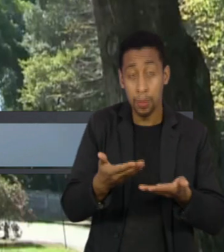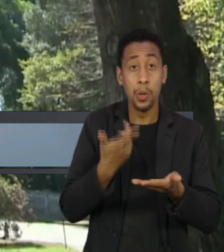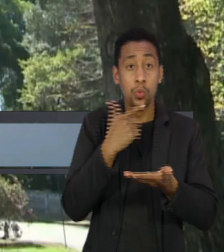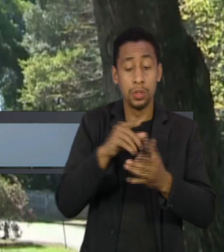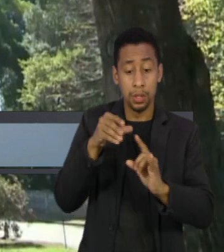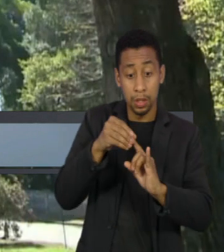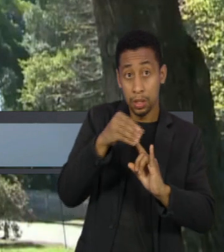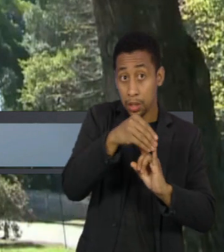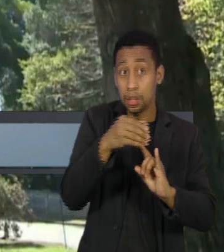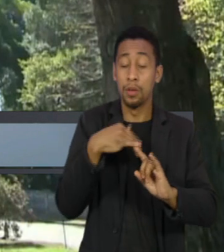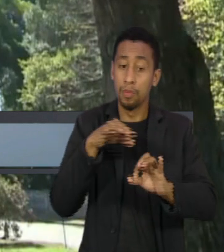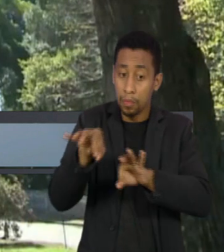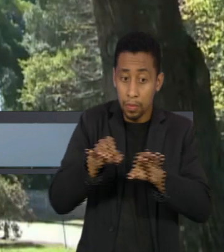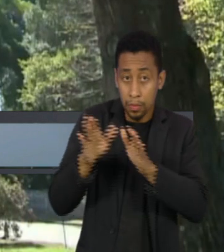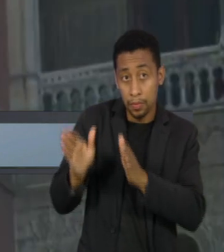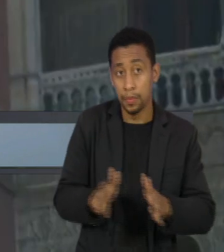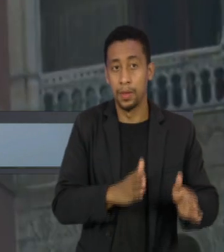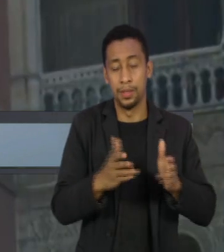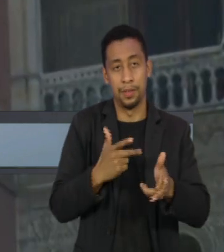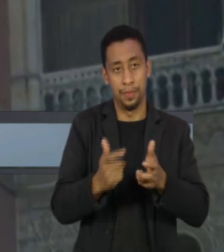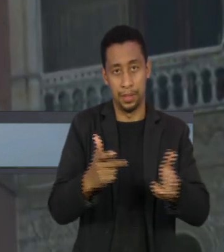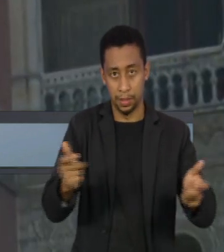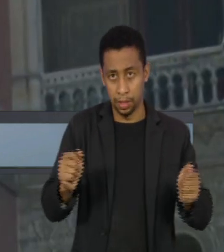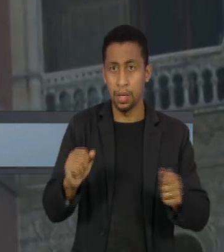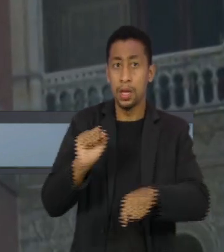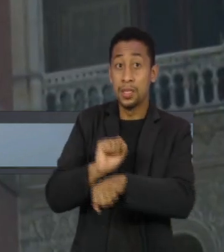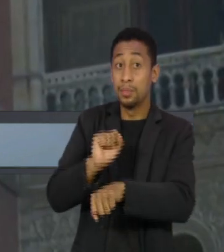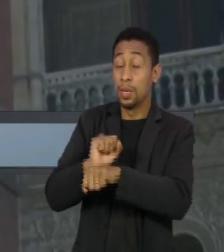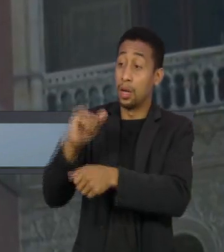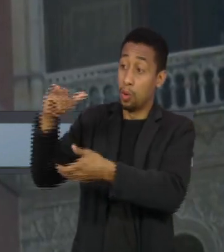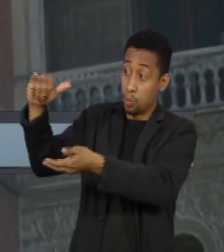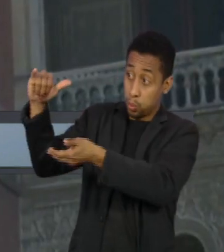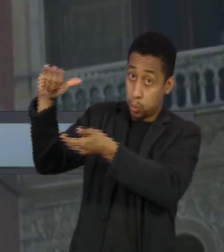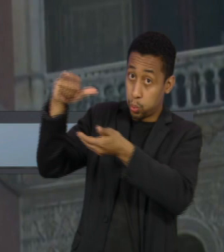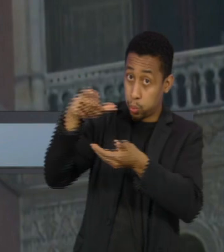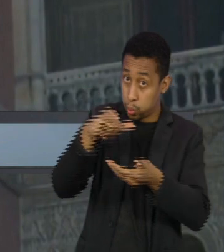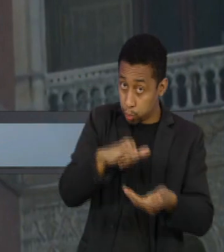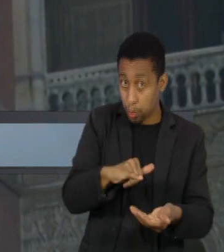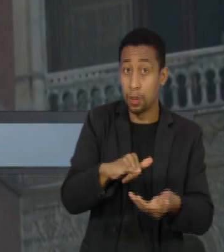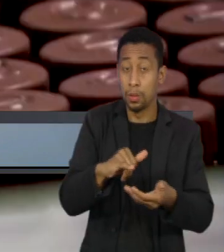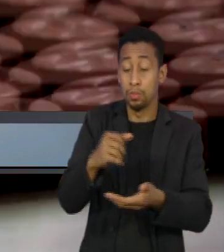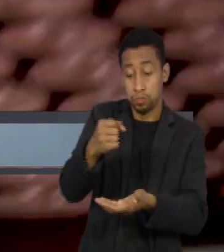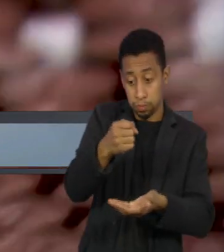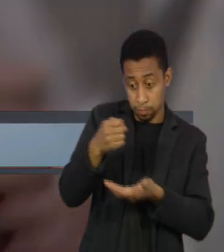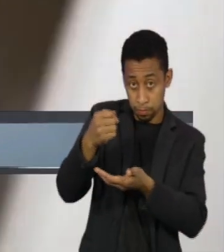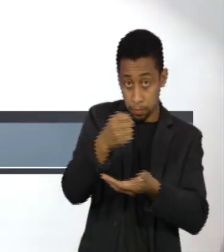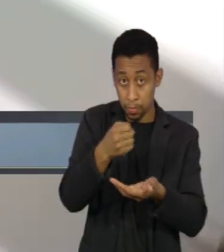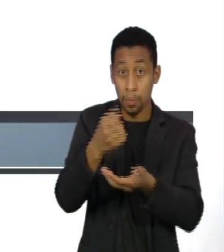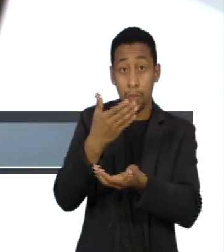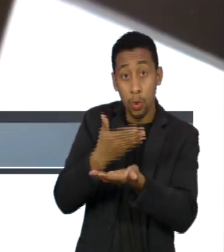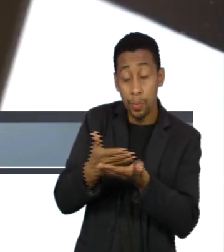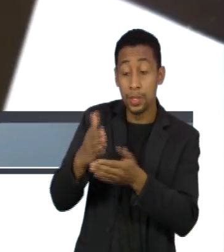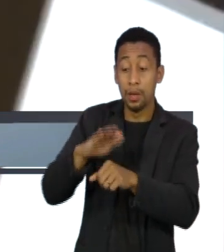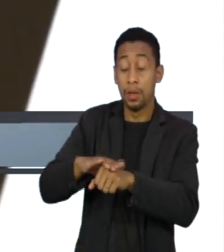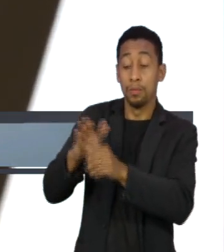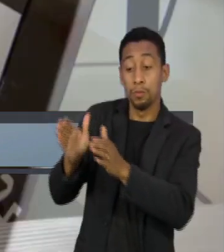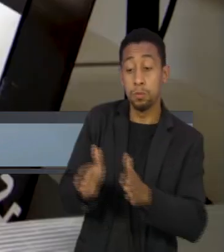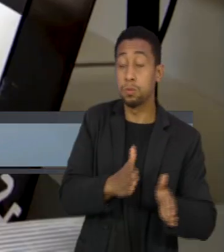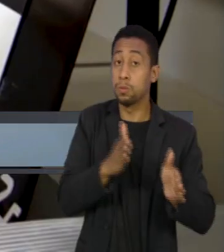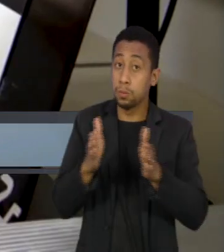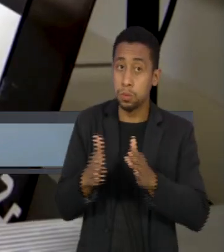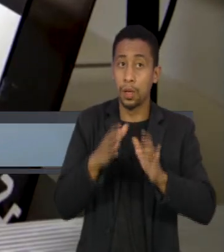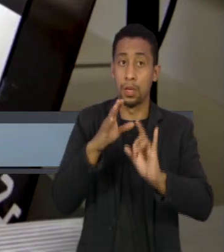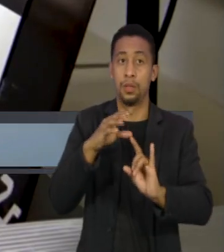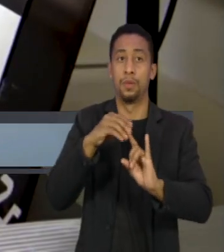Fundação ainda aguarda a confirmação do voo que trará o ingrediente farmacêutico ativo ao país para divulgar a data e o quantitativo